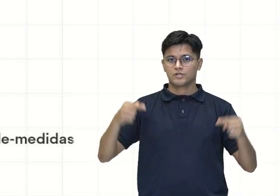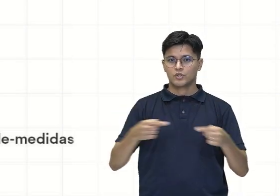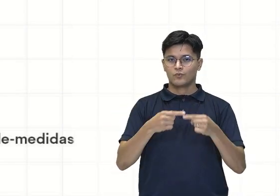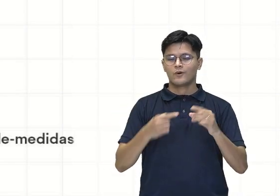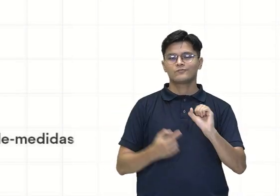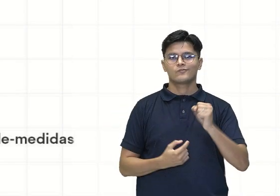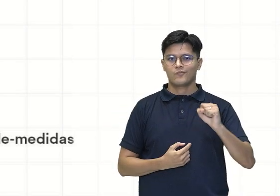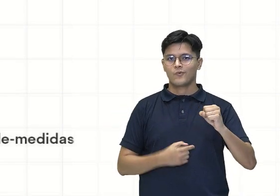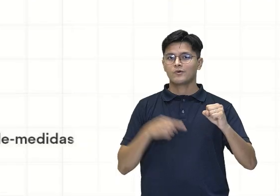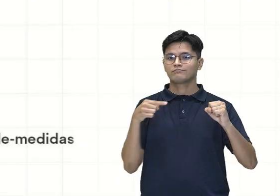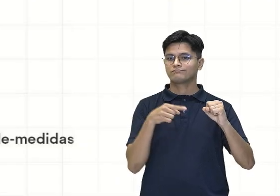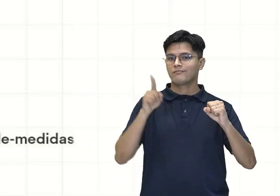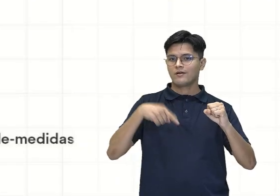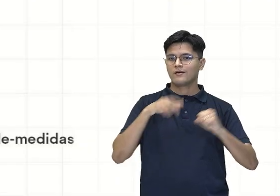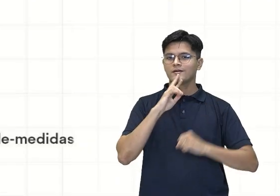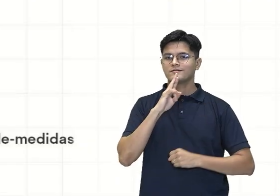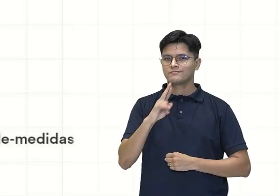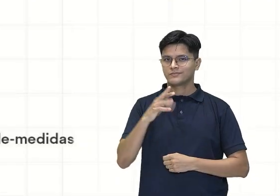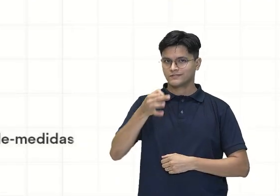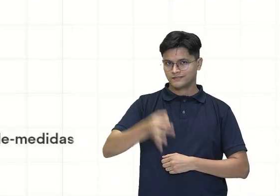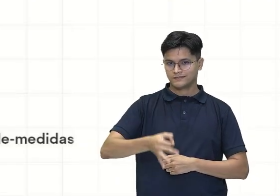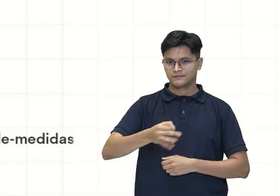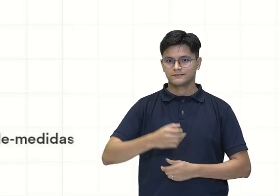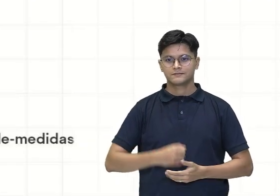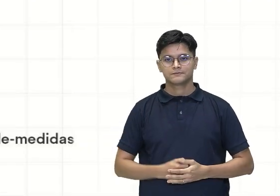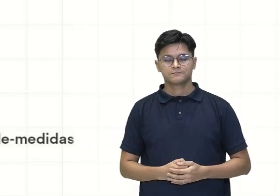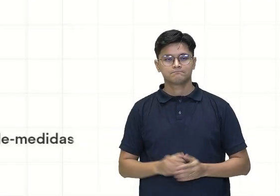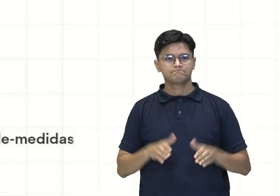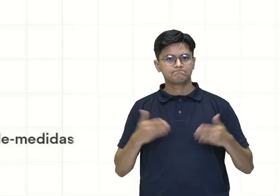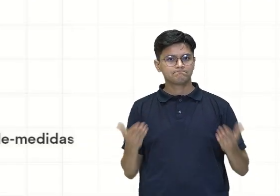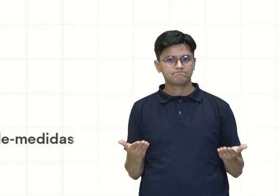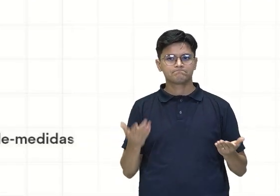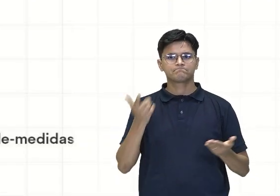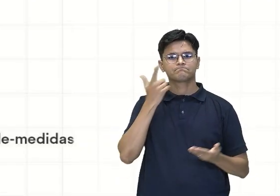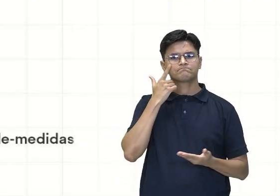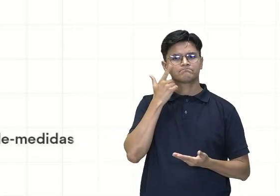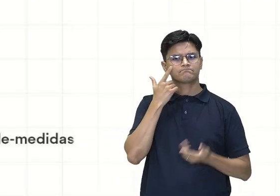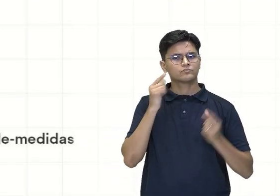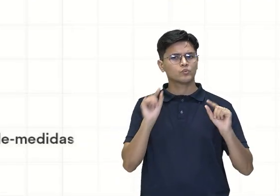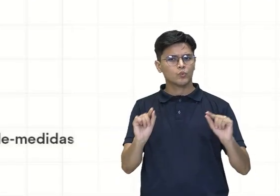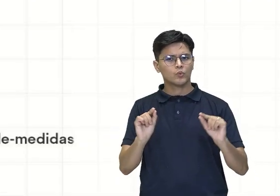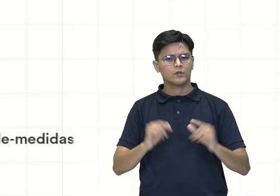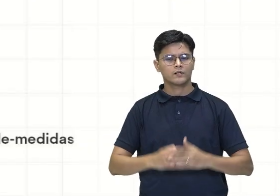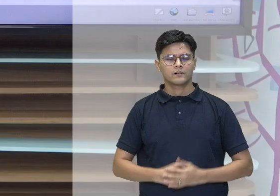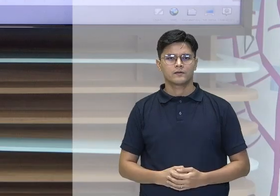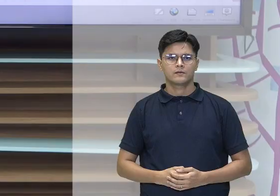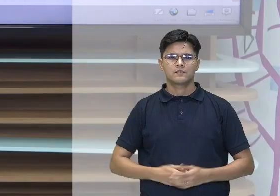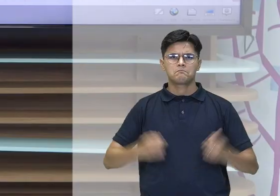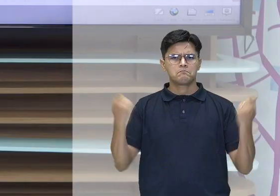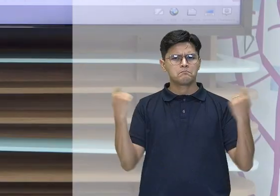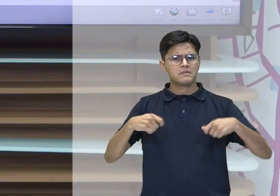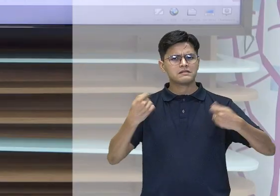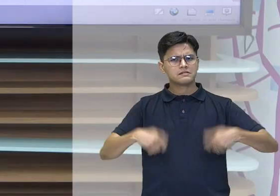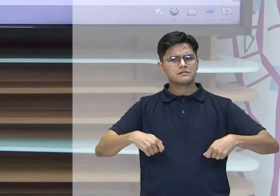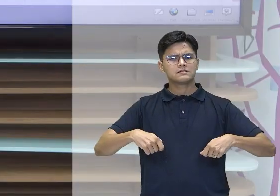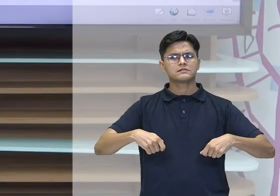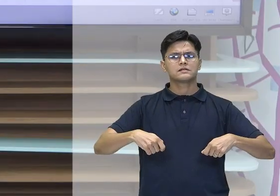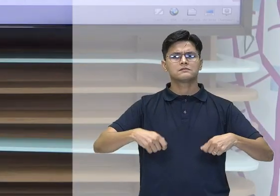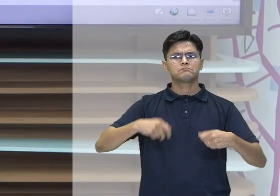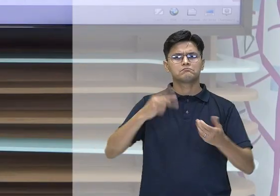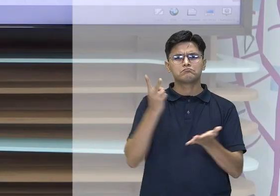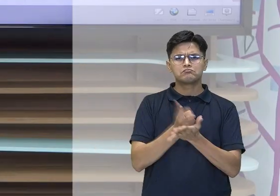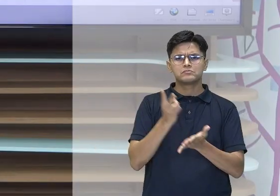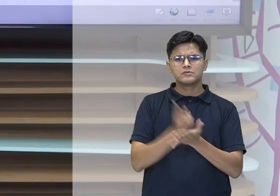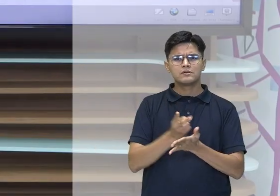é a nossa resposta, tá? Então, observe bem, não necessariamente, né, você vai ter